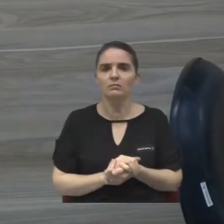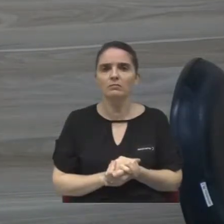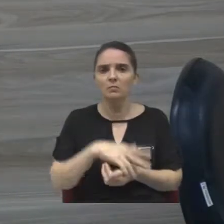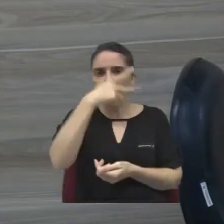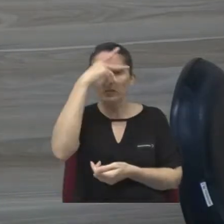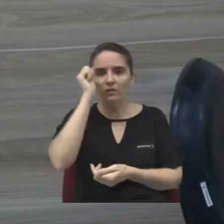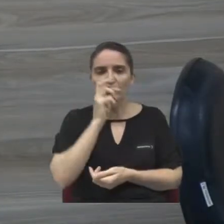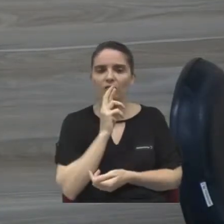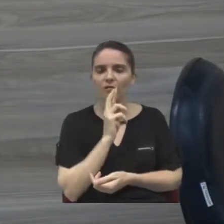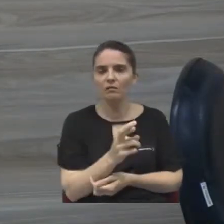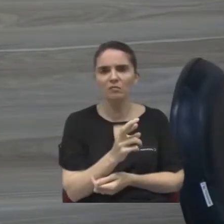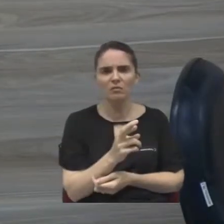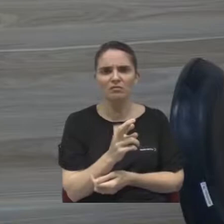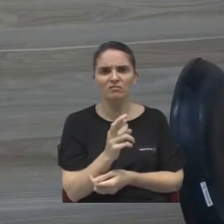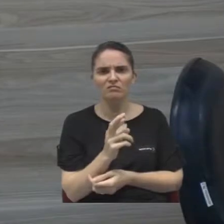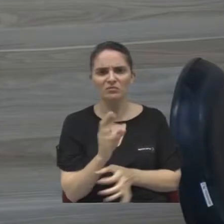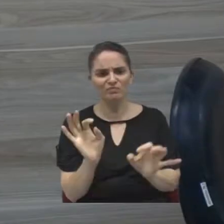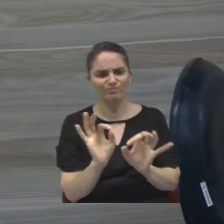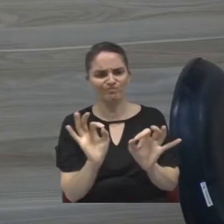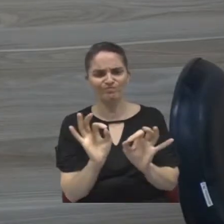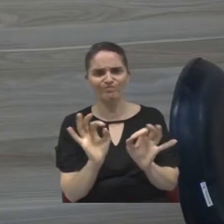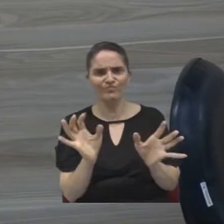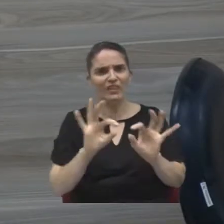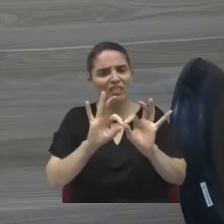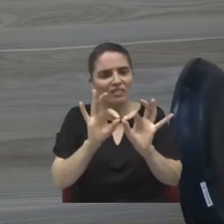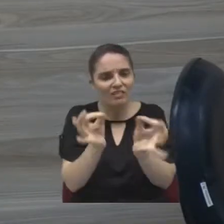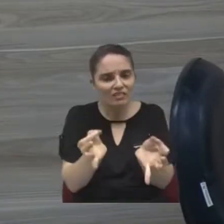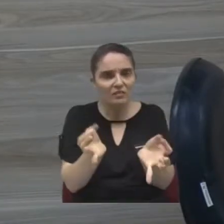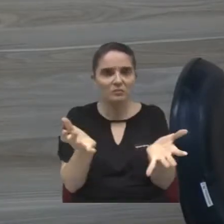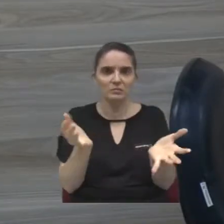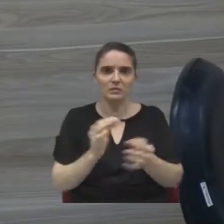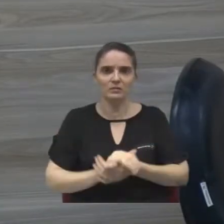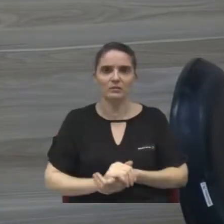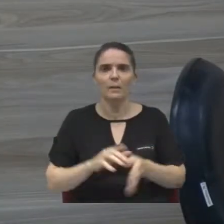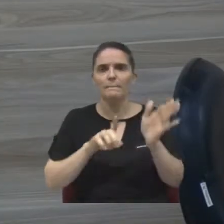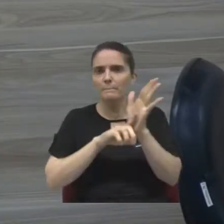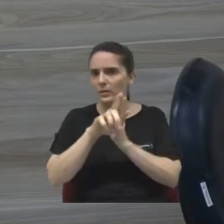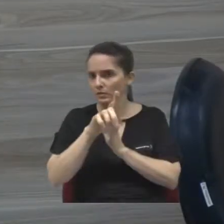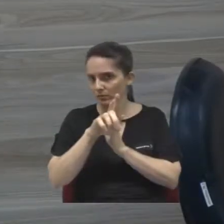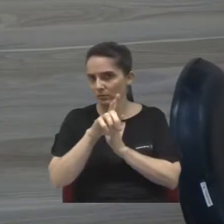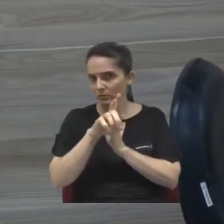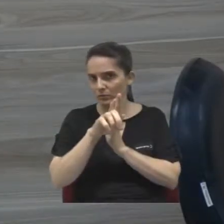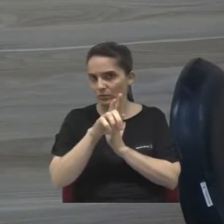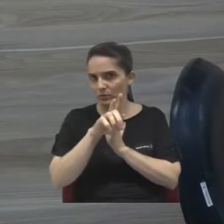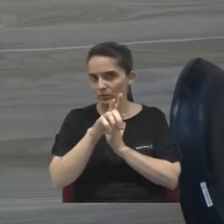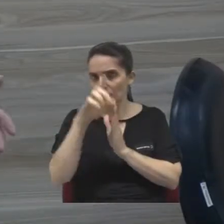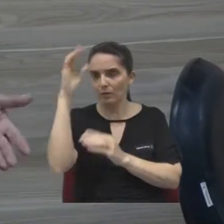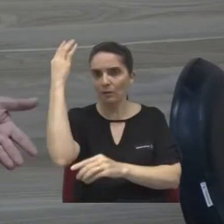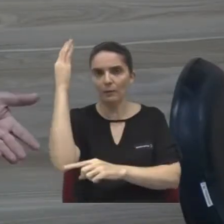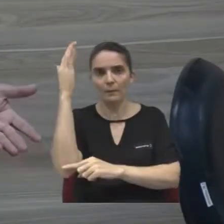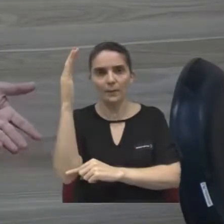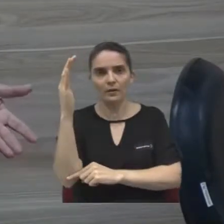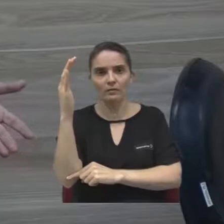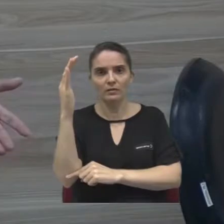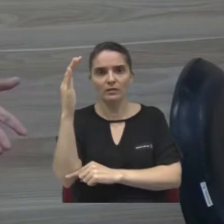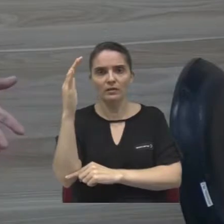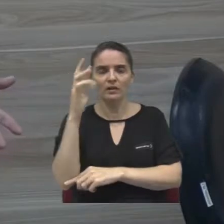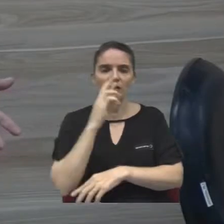vêm totalmente vazias. Você pergunta sobre madeira, responde